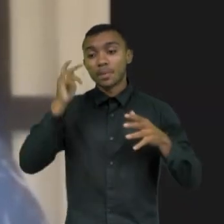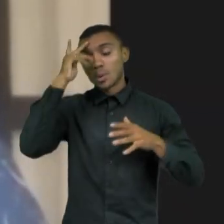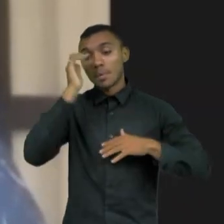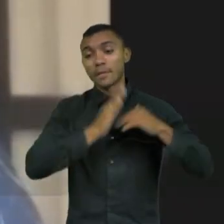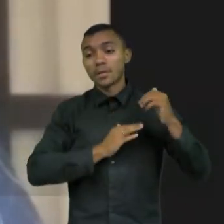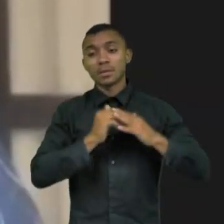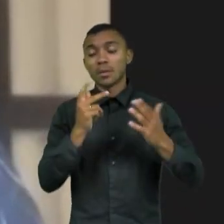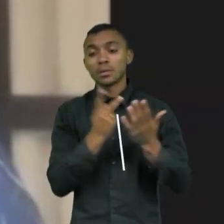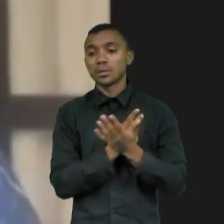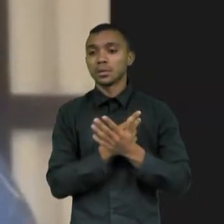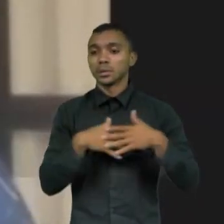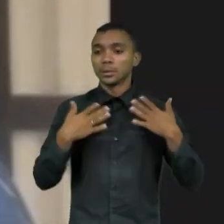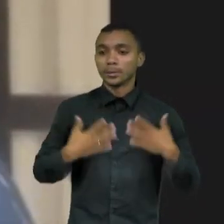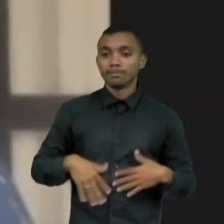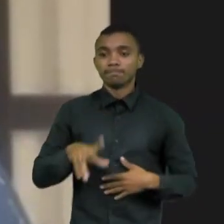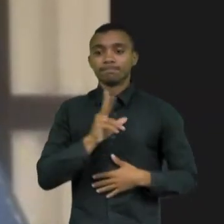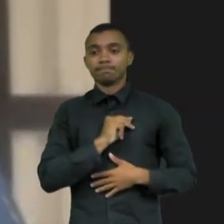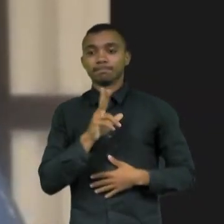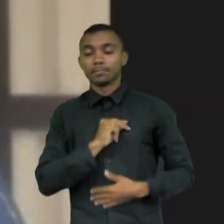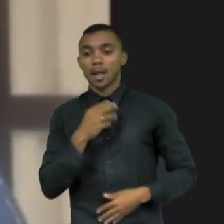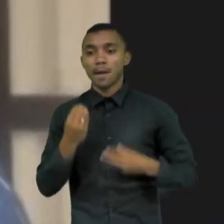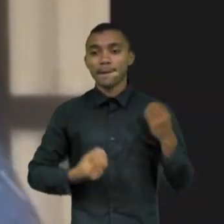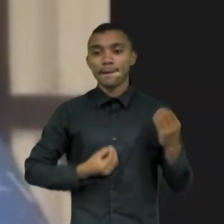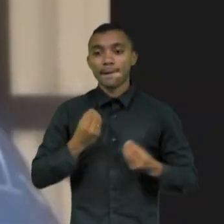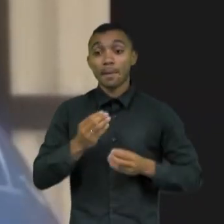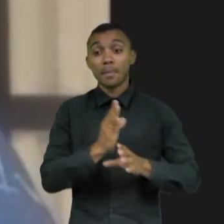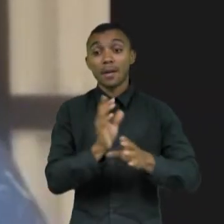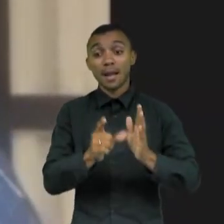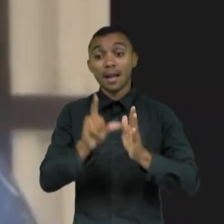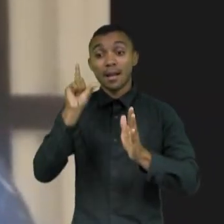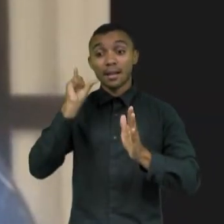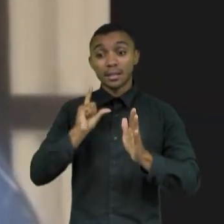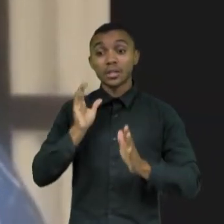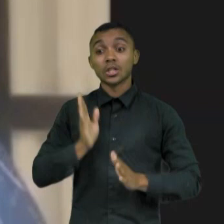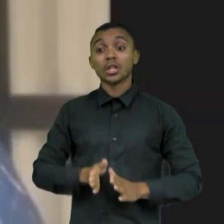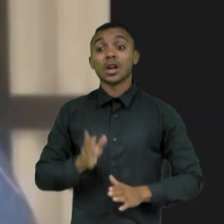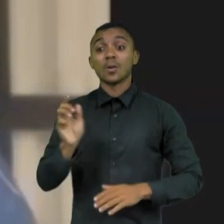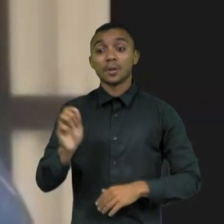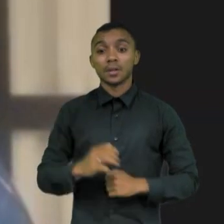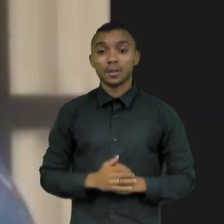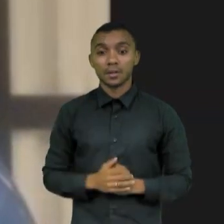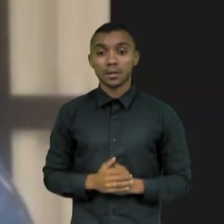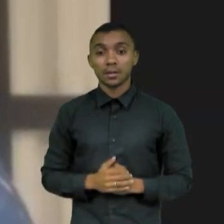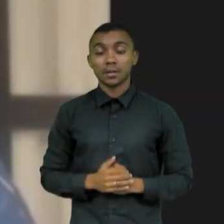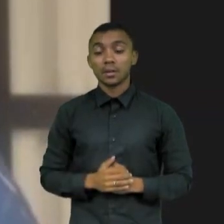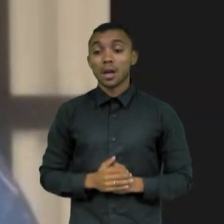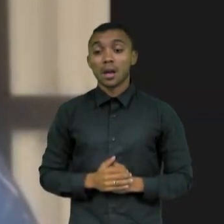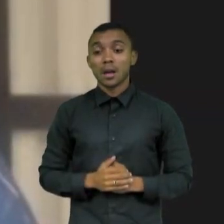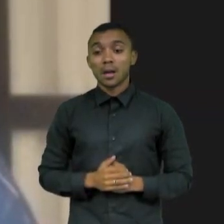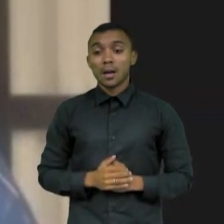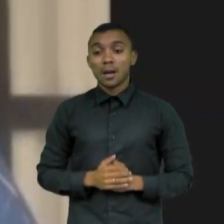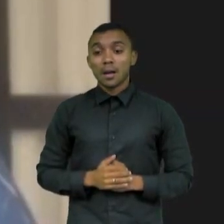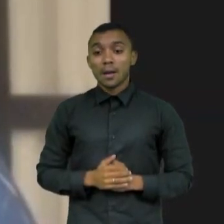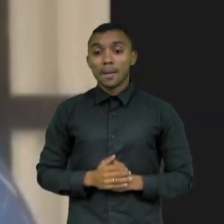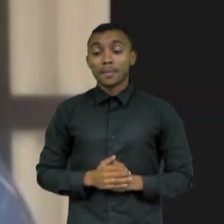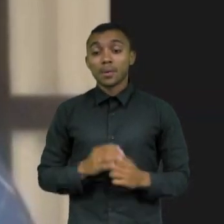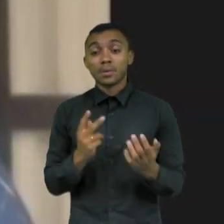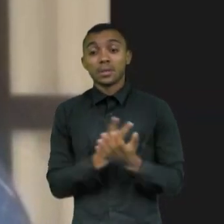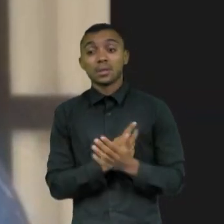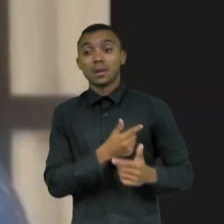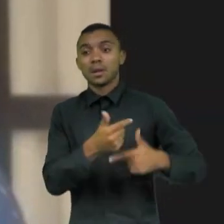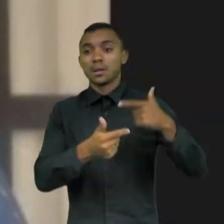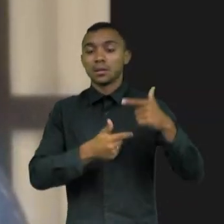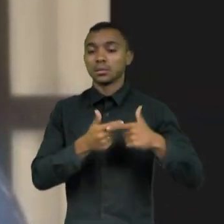após a pandemia, né, ou durante a pandemia? Porque estavam, né, reféns dessa relação de trabalho